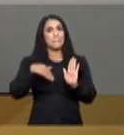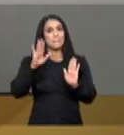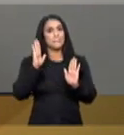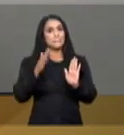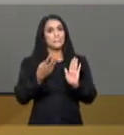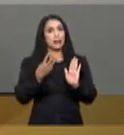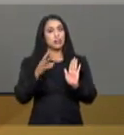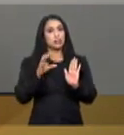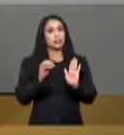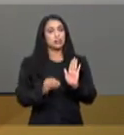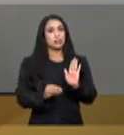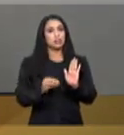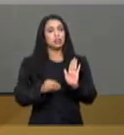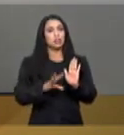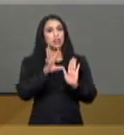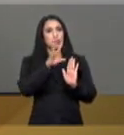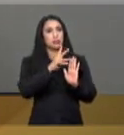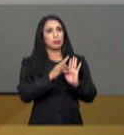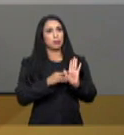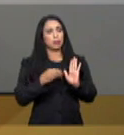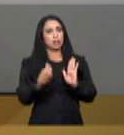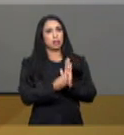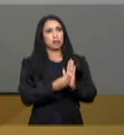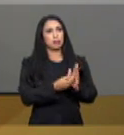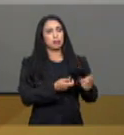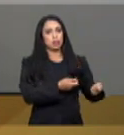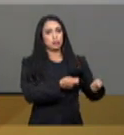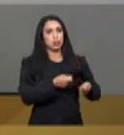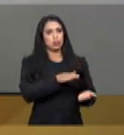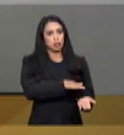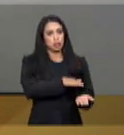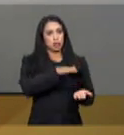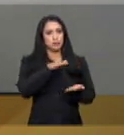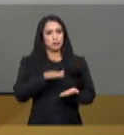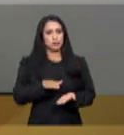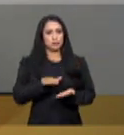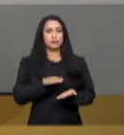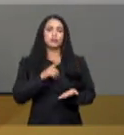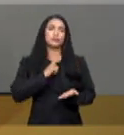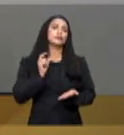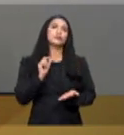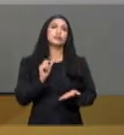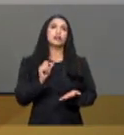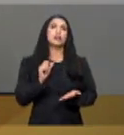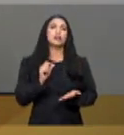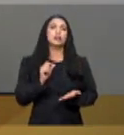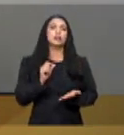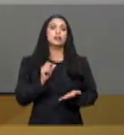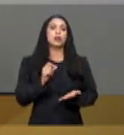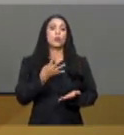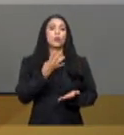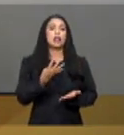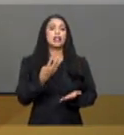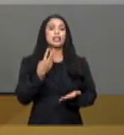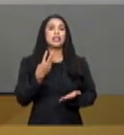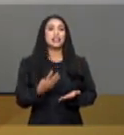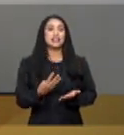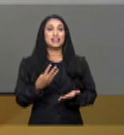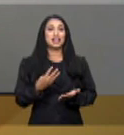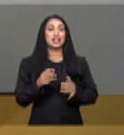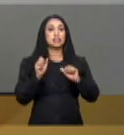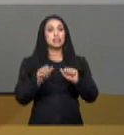30 memoriais e pareceres neste caso. Eu recebi em audiência, nesta fase de embargo, do final do ano até agora, 43